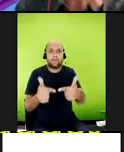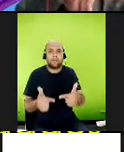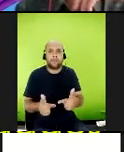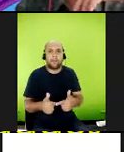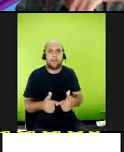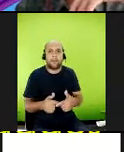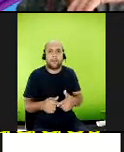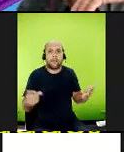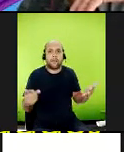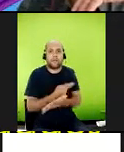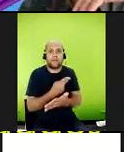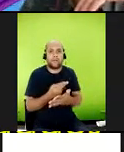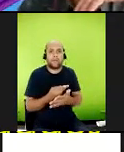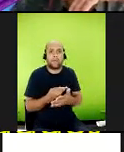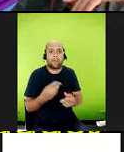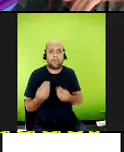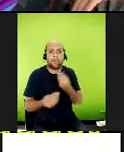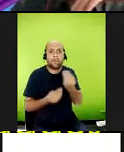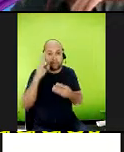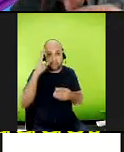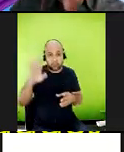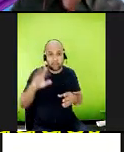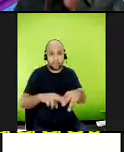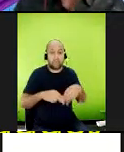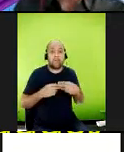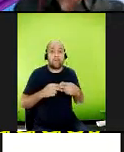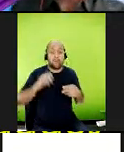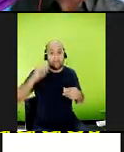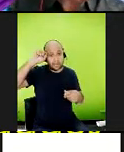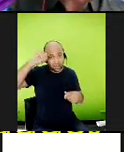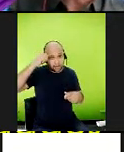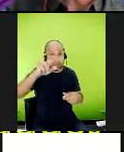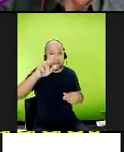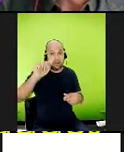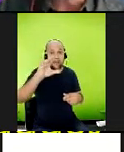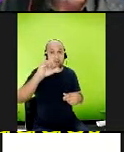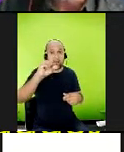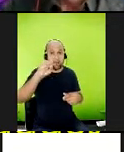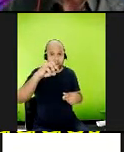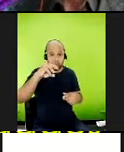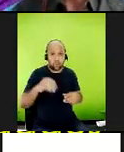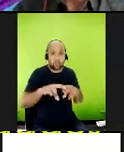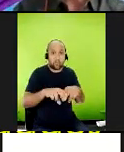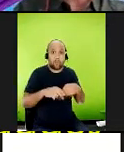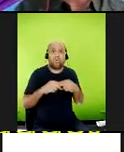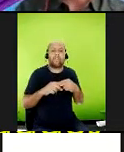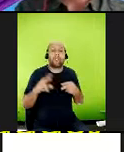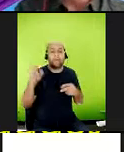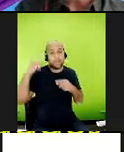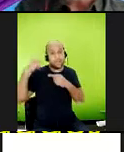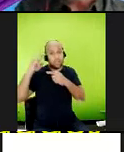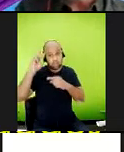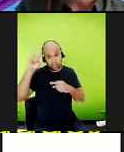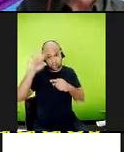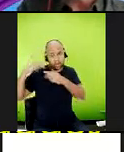surge principalmente por conta do racismo não é por conta dessa bagagem que nós temos um país que